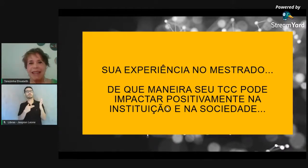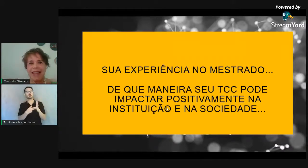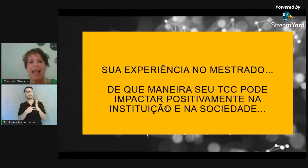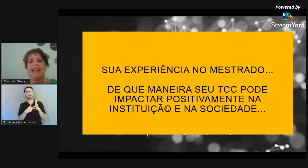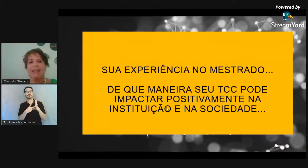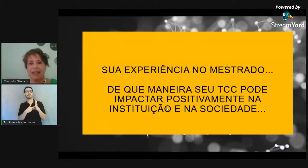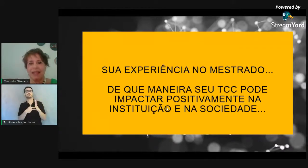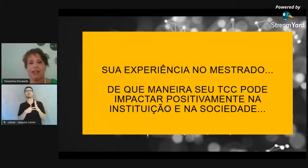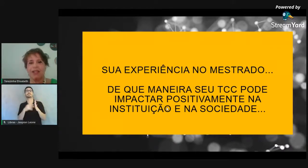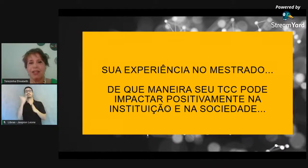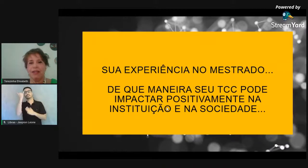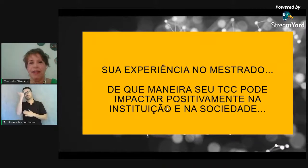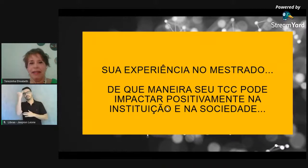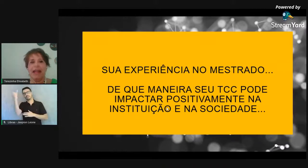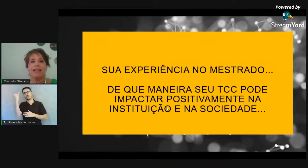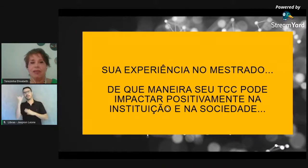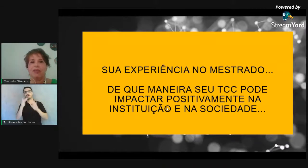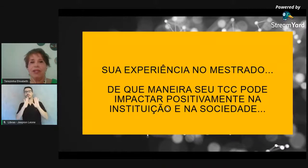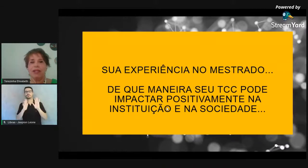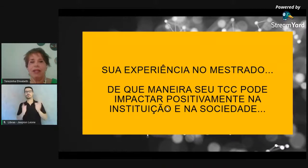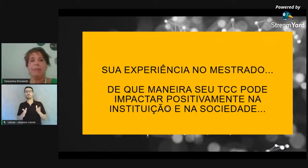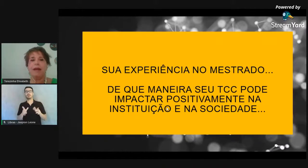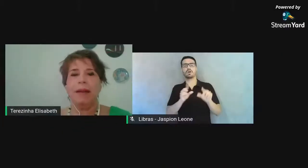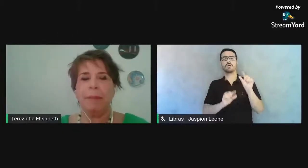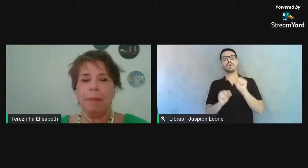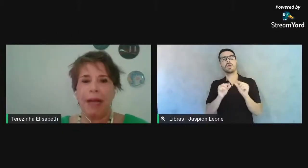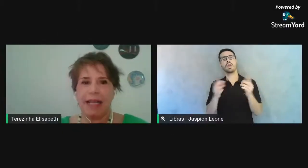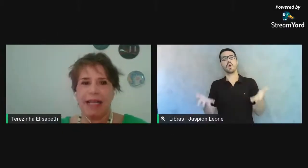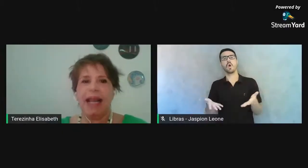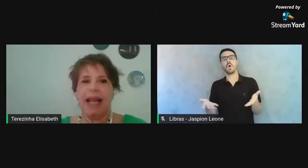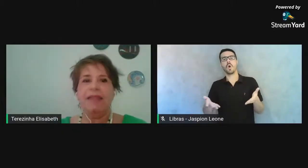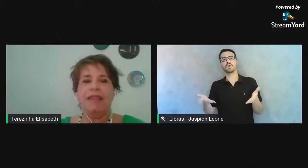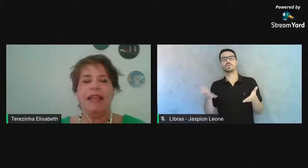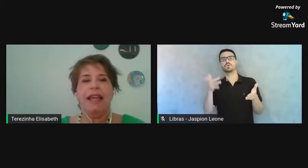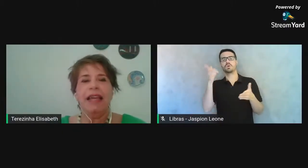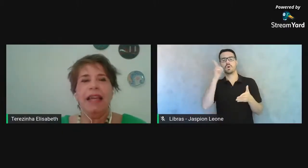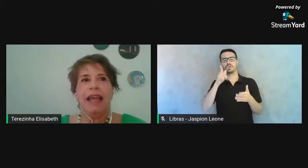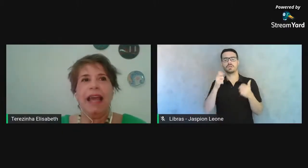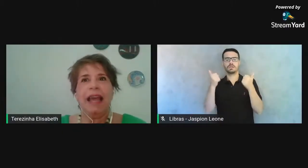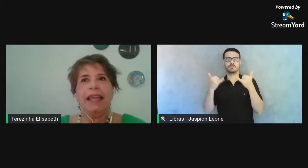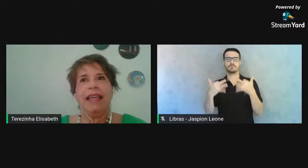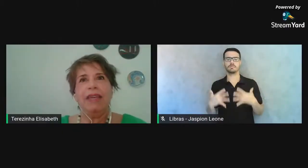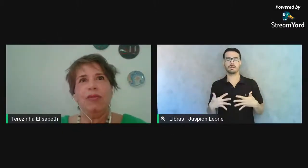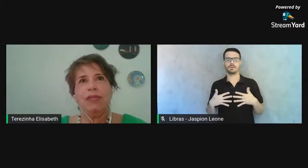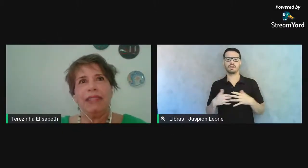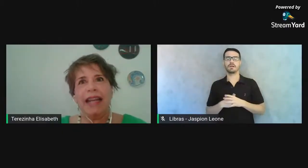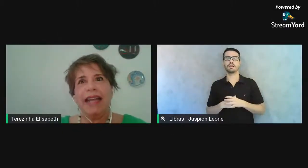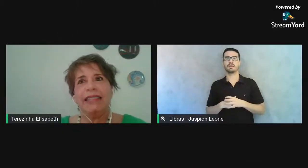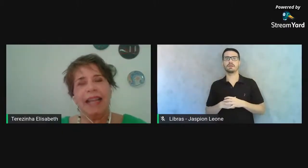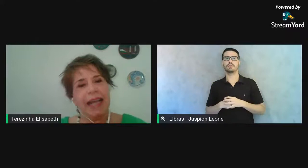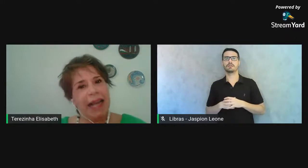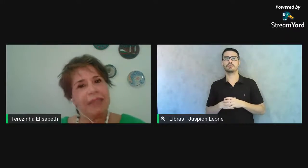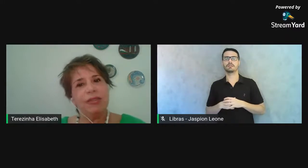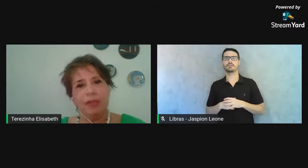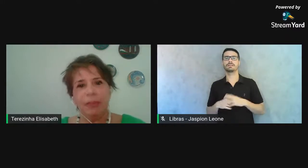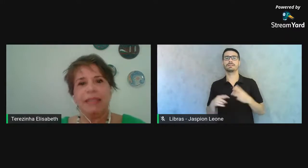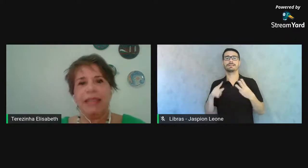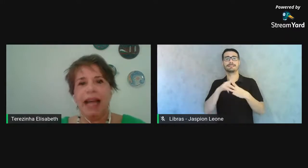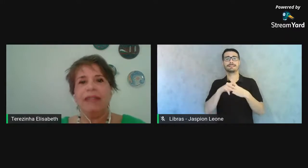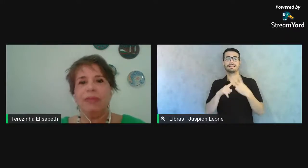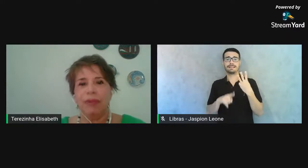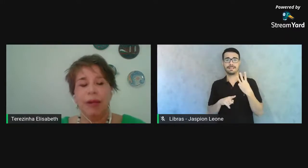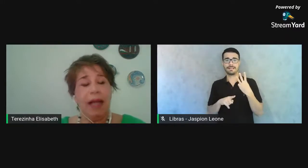da ideia que a gente traz hoje aqui para essa live, é que os 3 egressos